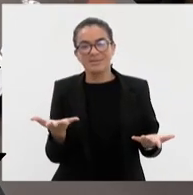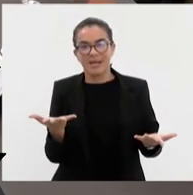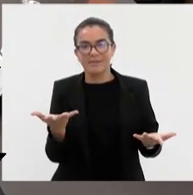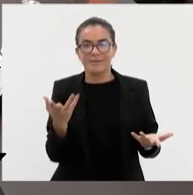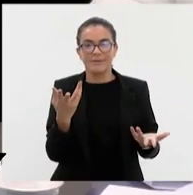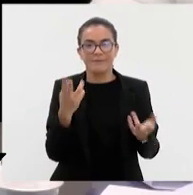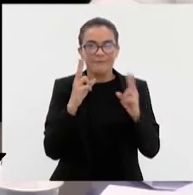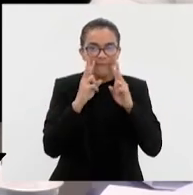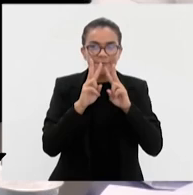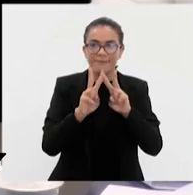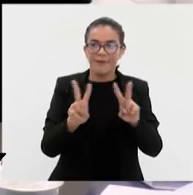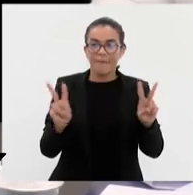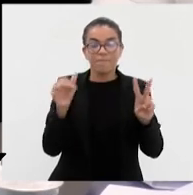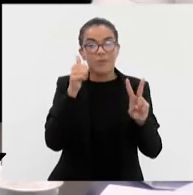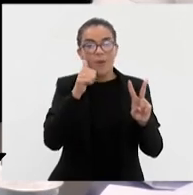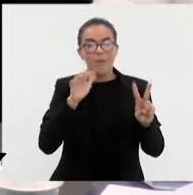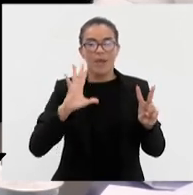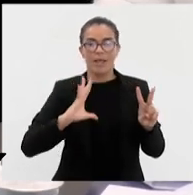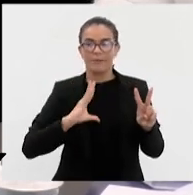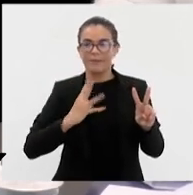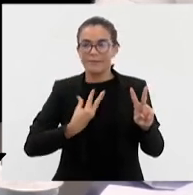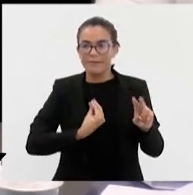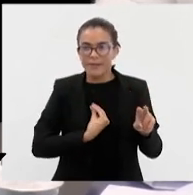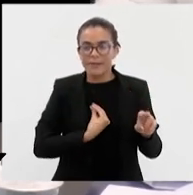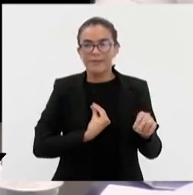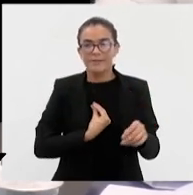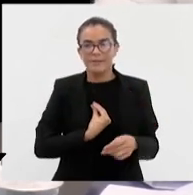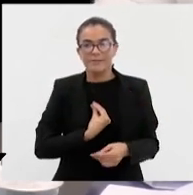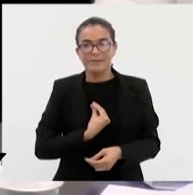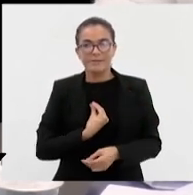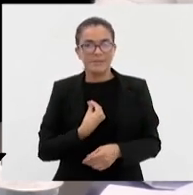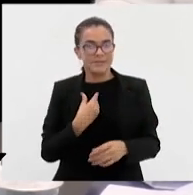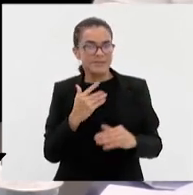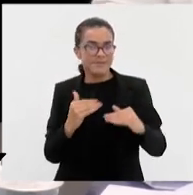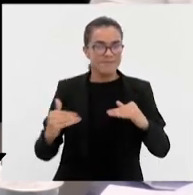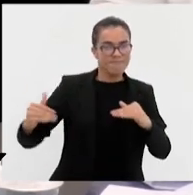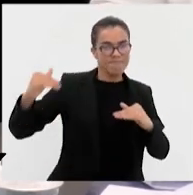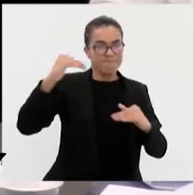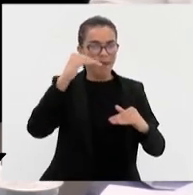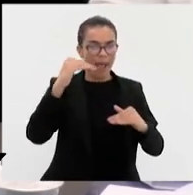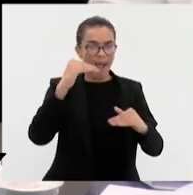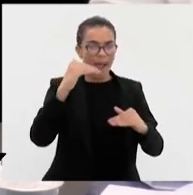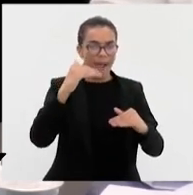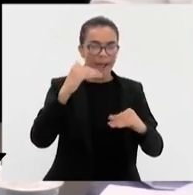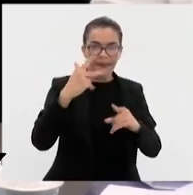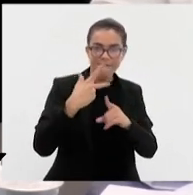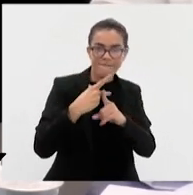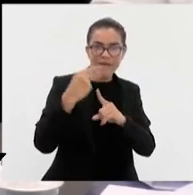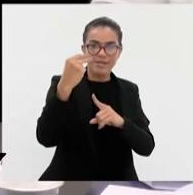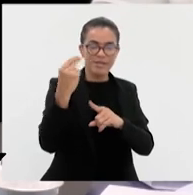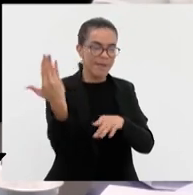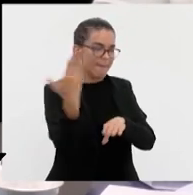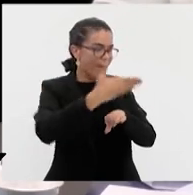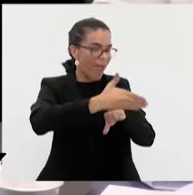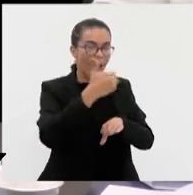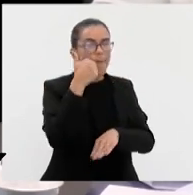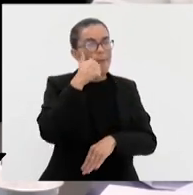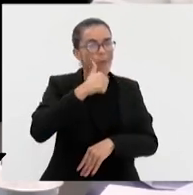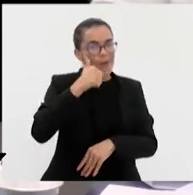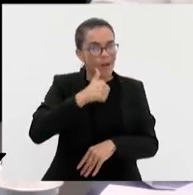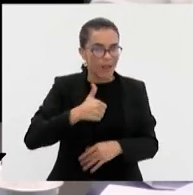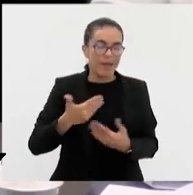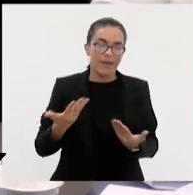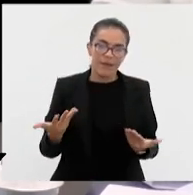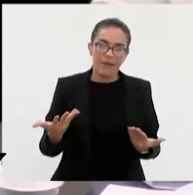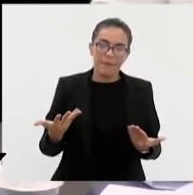ver que uma mulher trans realmente não leva vantagem sobre outra mulher é de uma imbecilidade muito gigante. Então,